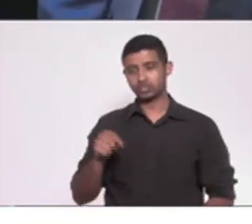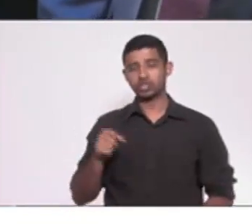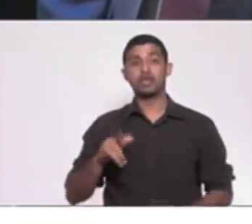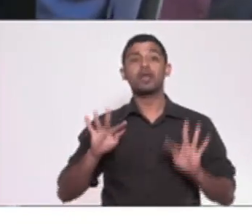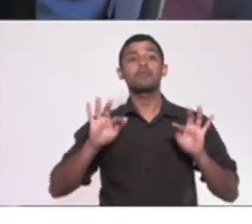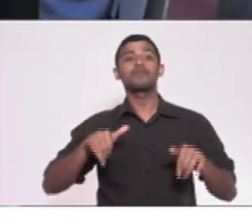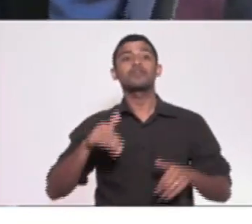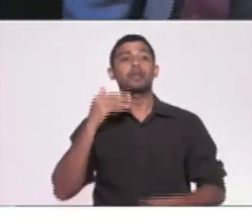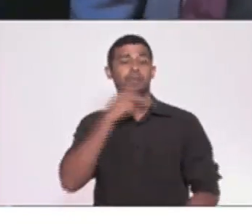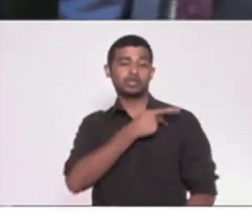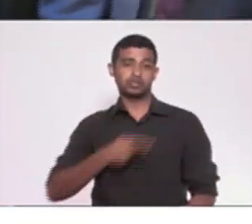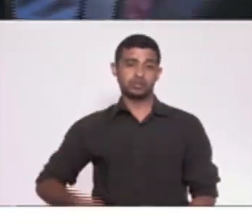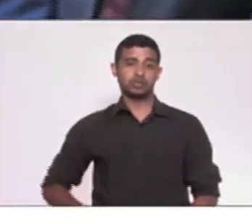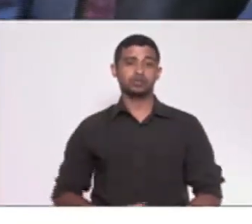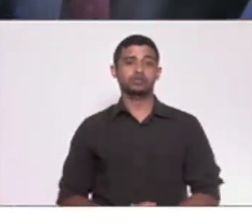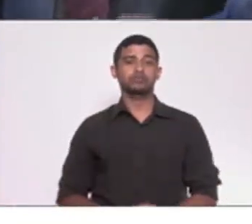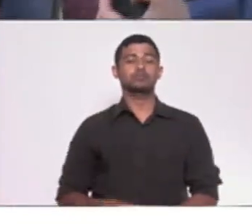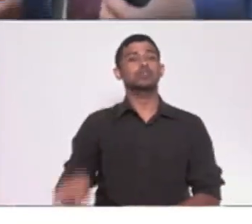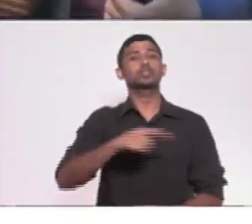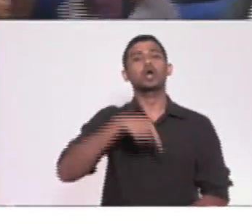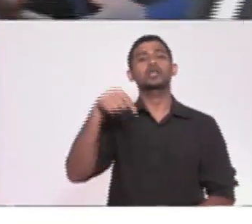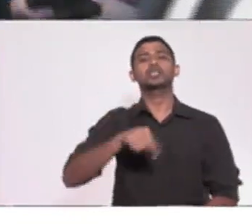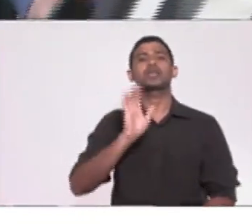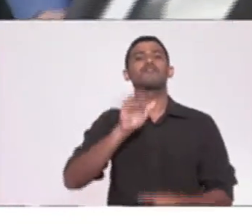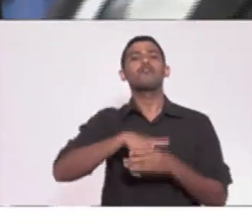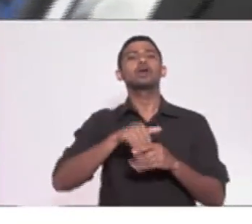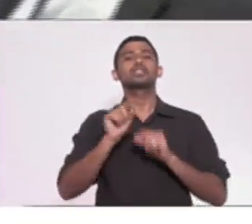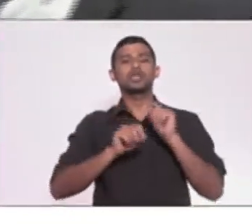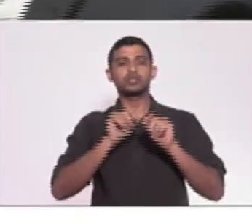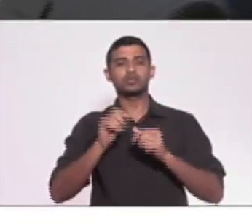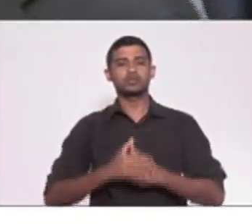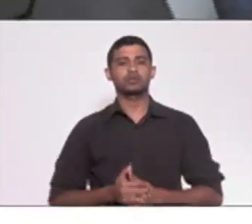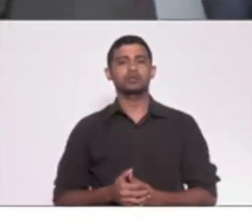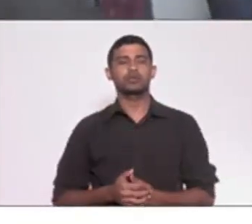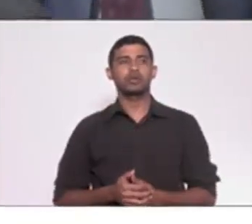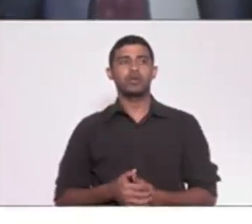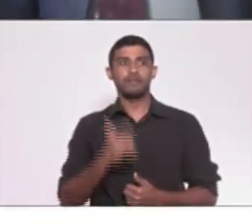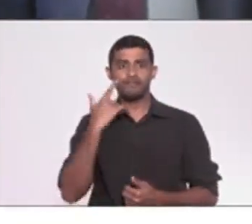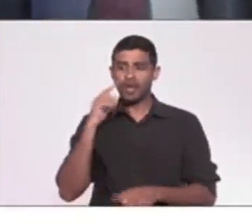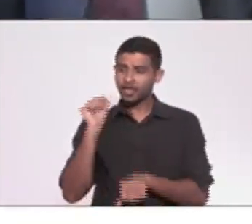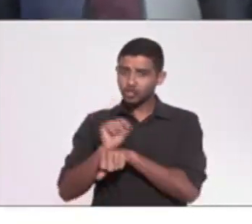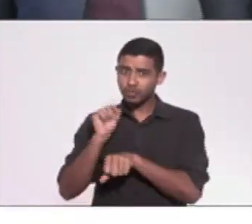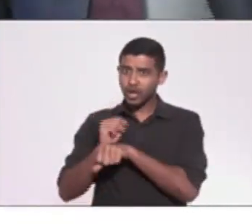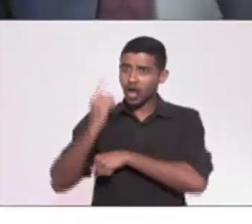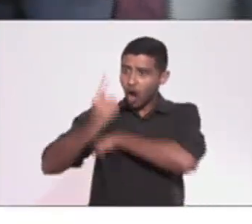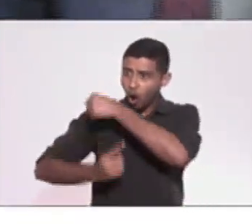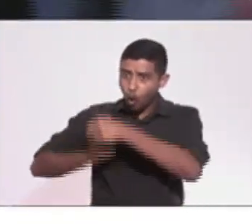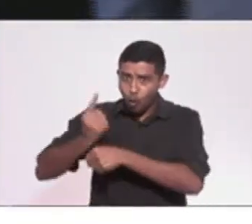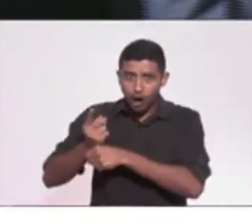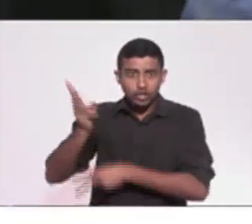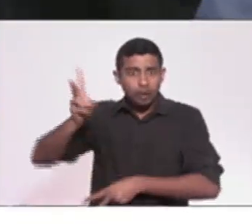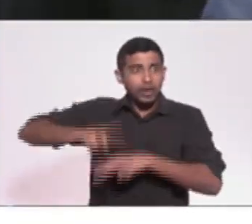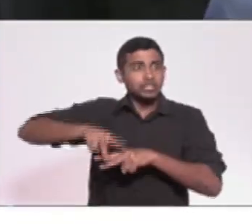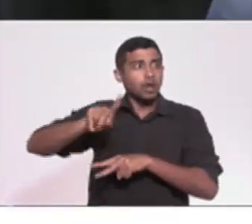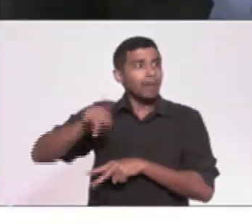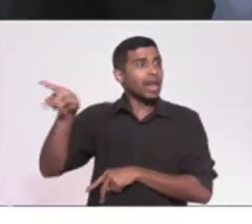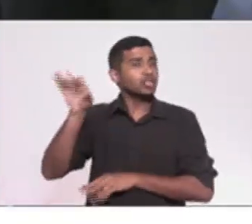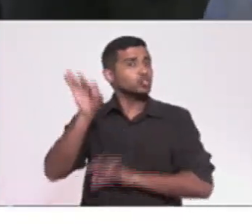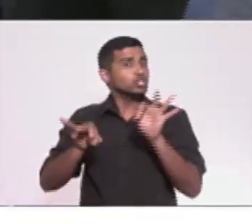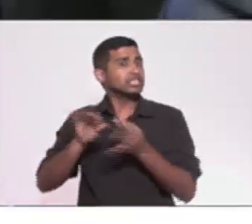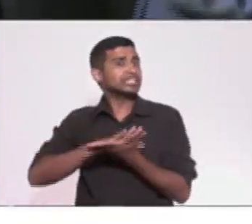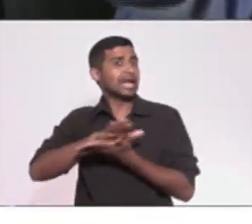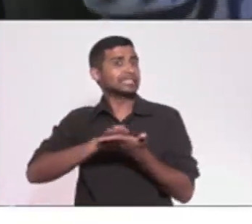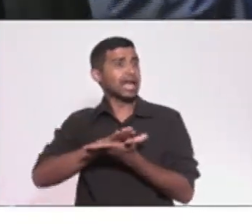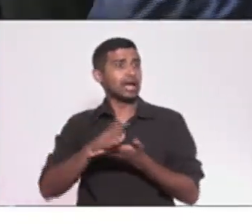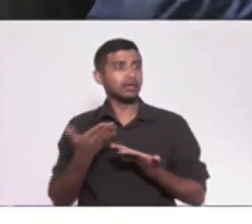senhor presidente, o que estamos votando é se após quase um ano de prisão sem condenação alguma,